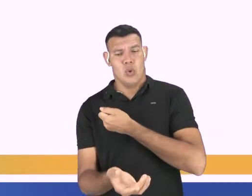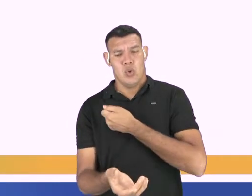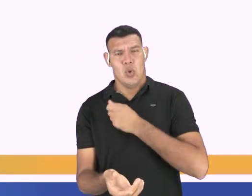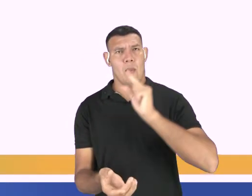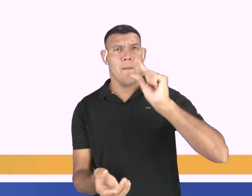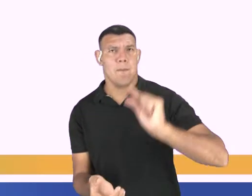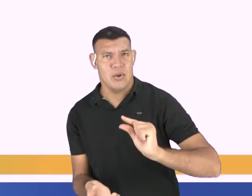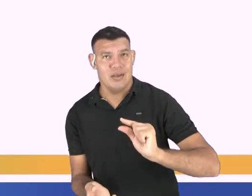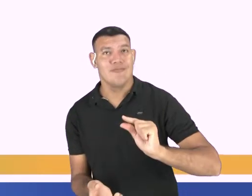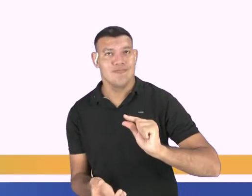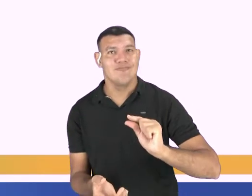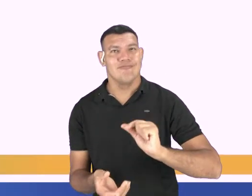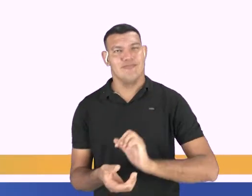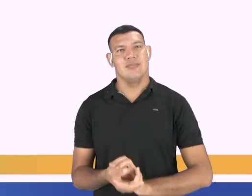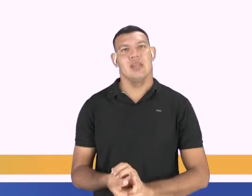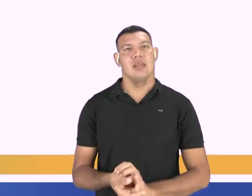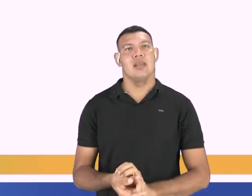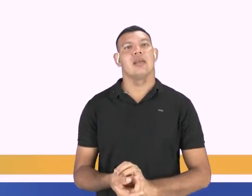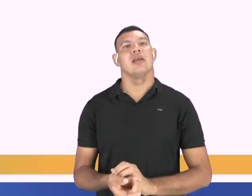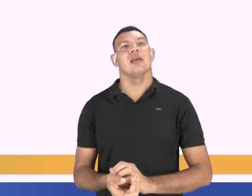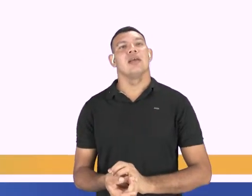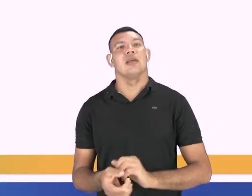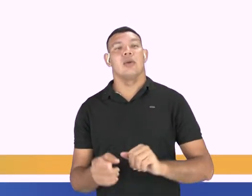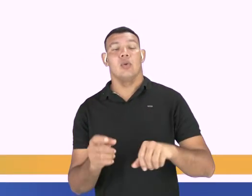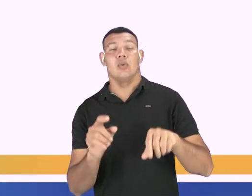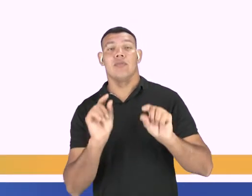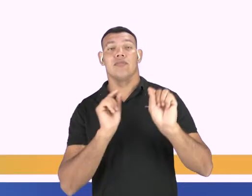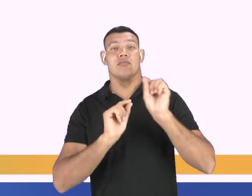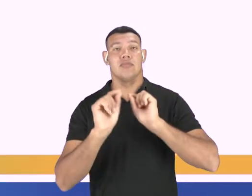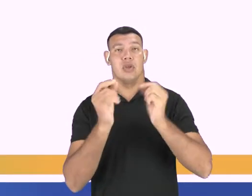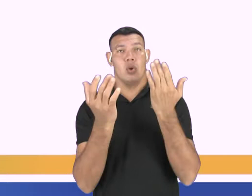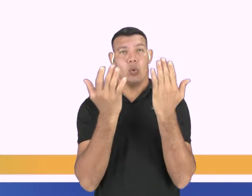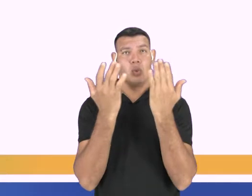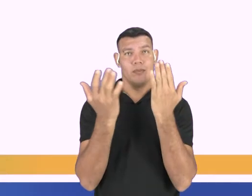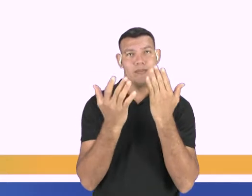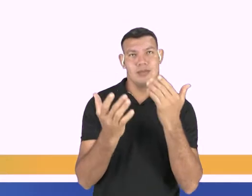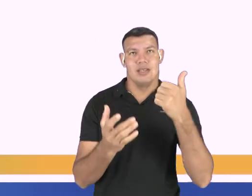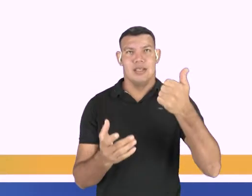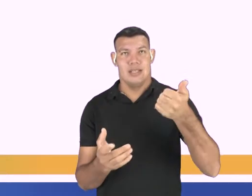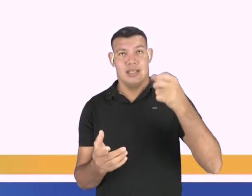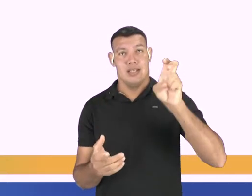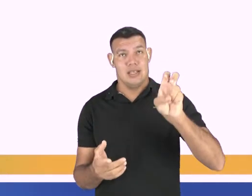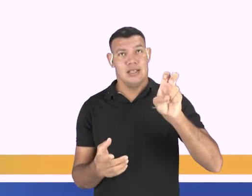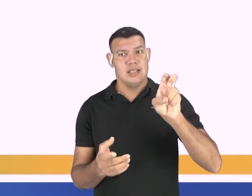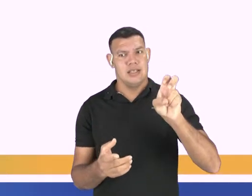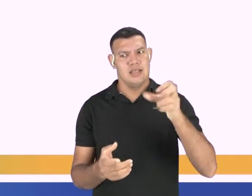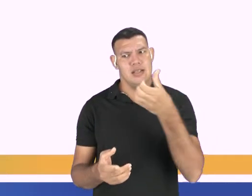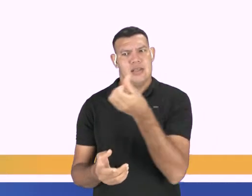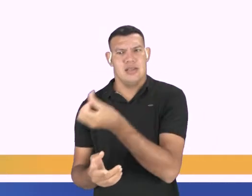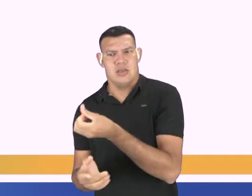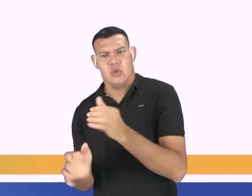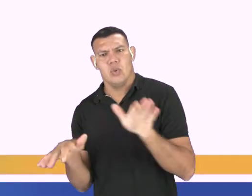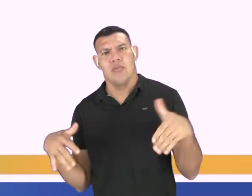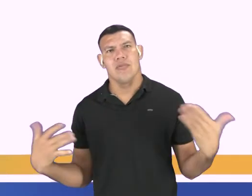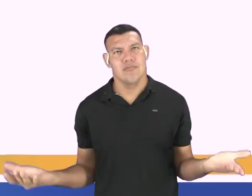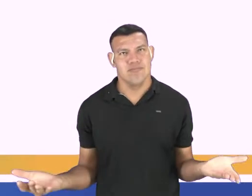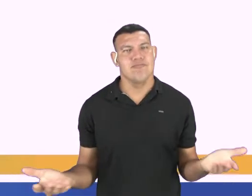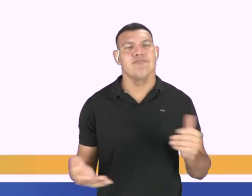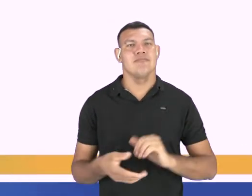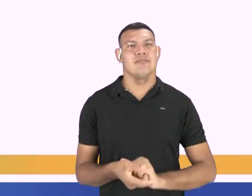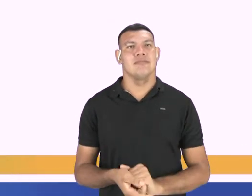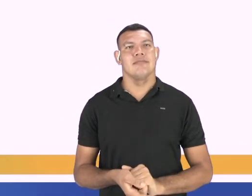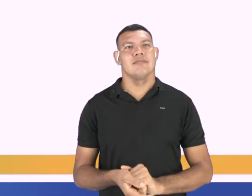o MMC, né, que é o mínimo múltiplo comum entre 15 e 6, dirá exatamente quantas embalagens devem